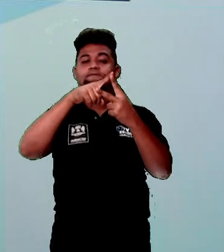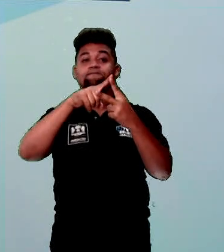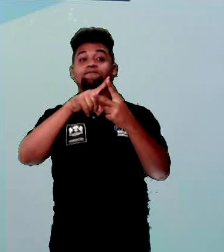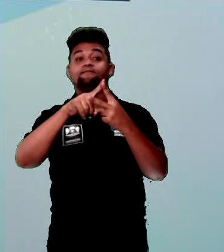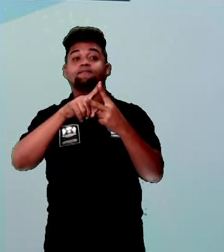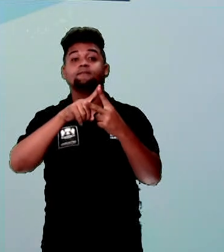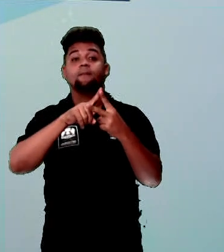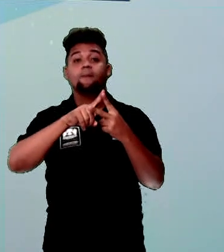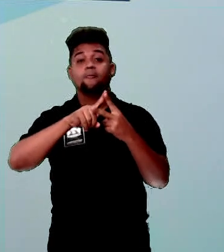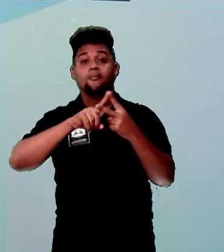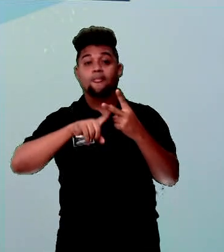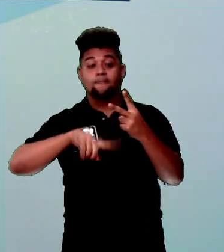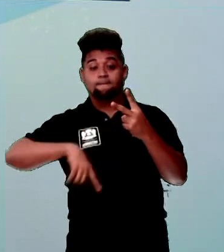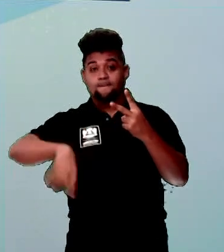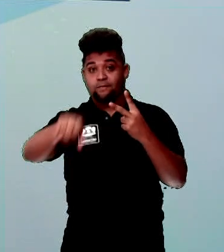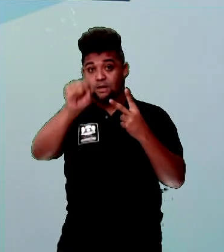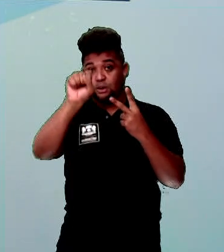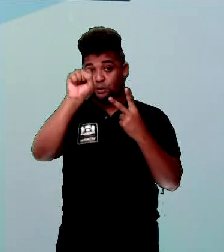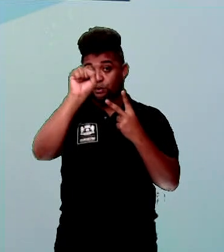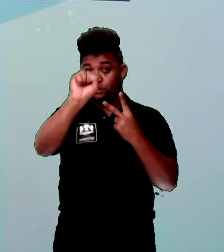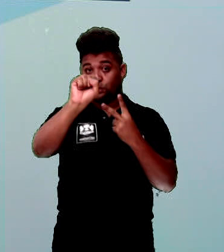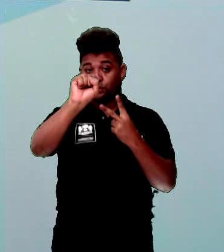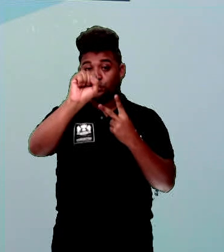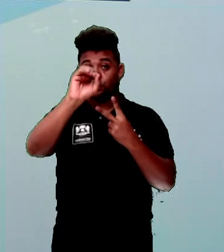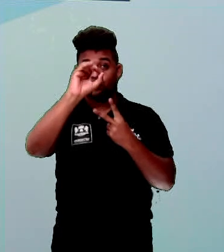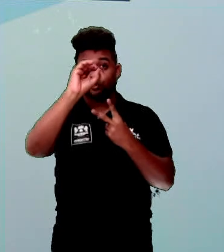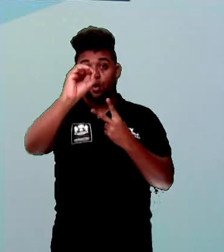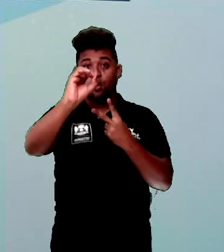olha, S-O-L-U-C,